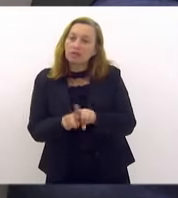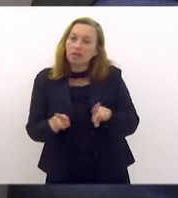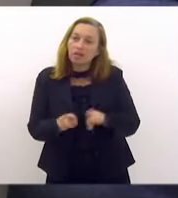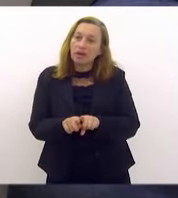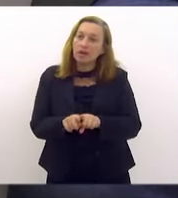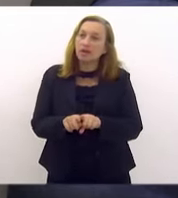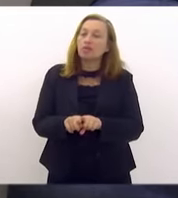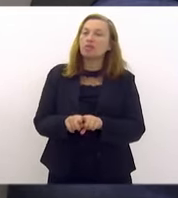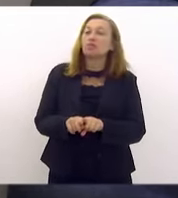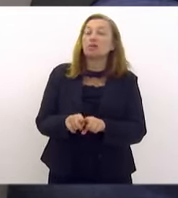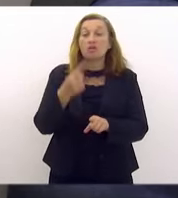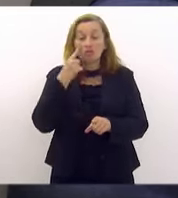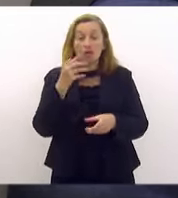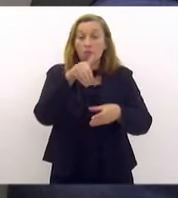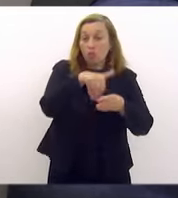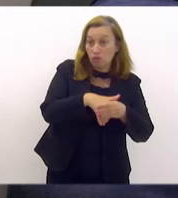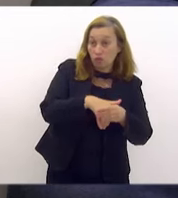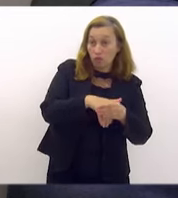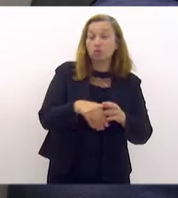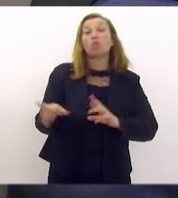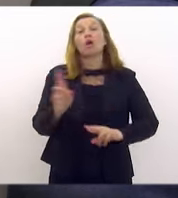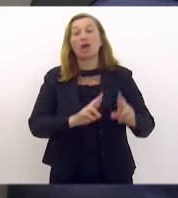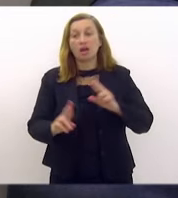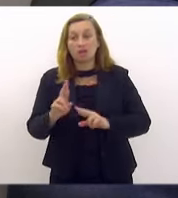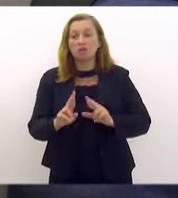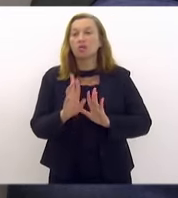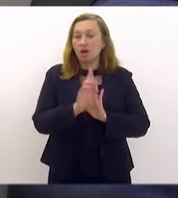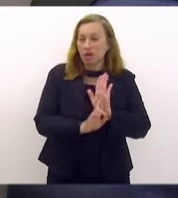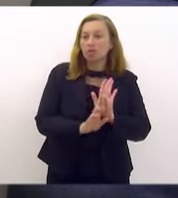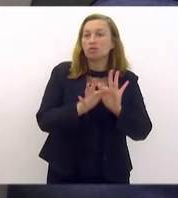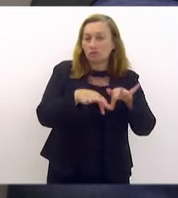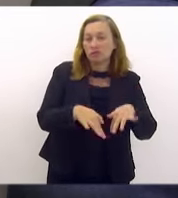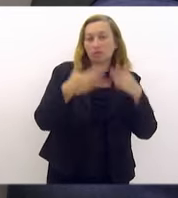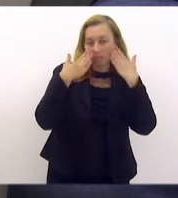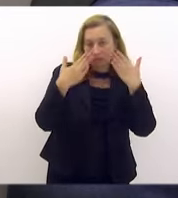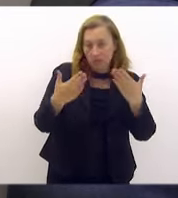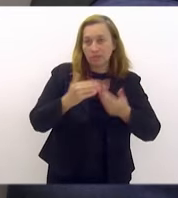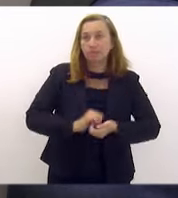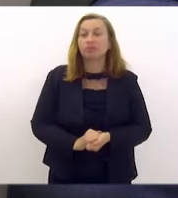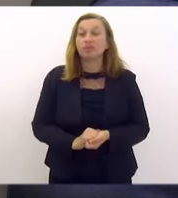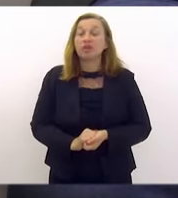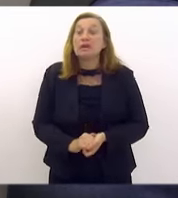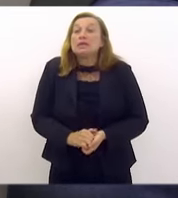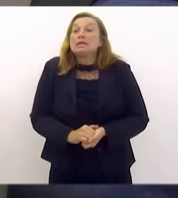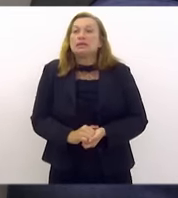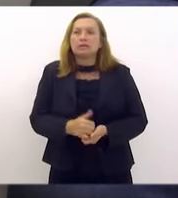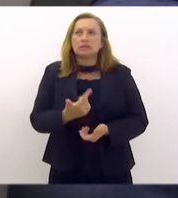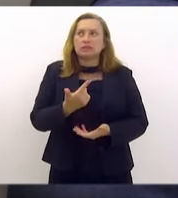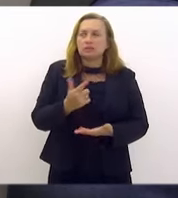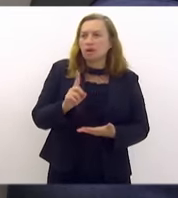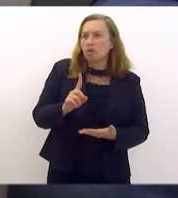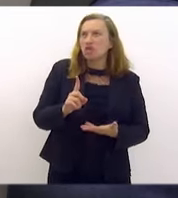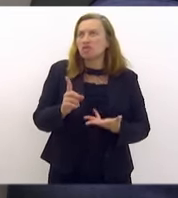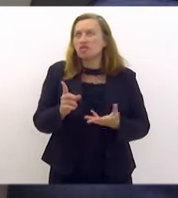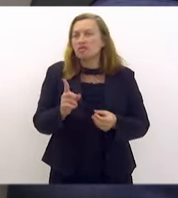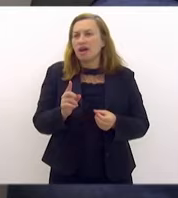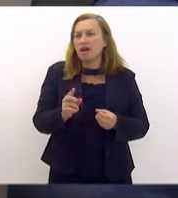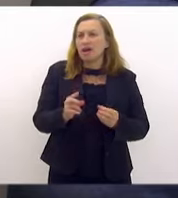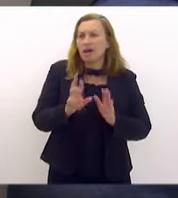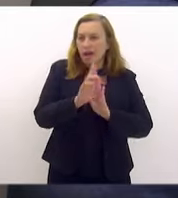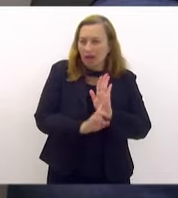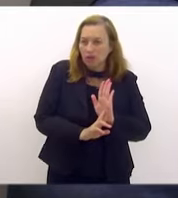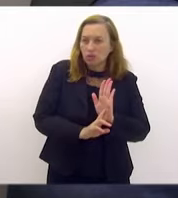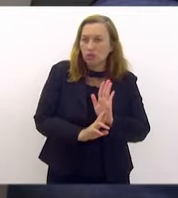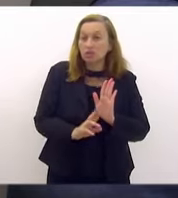também proferir o voto em relação ao relatório que vai ser apresentado porque senão a gente pega o relatório tá com